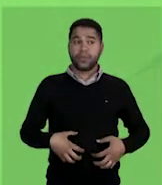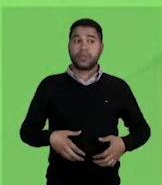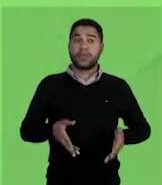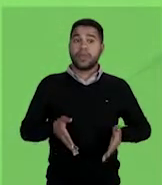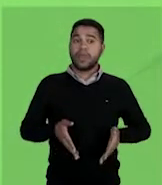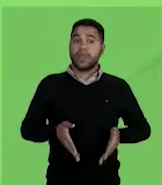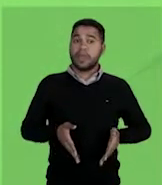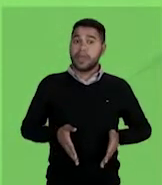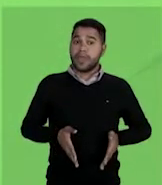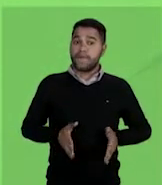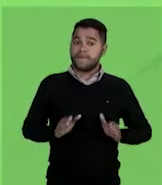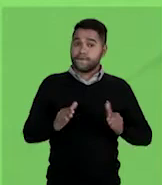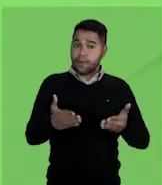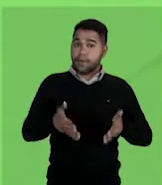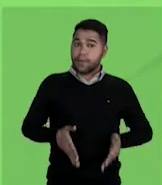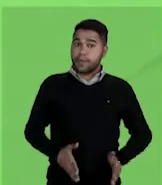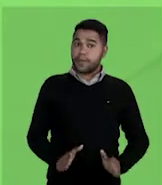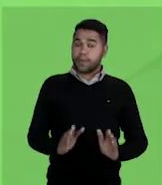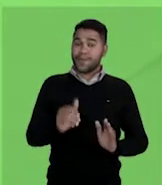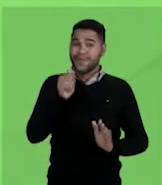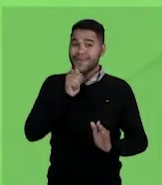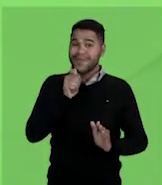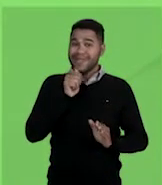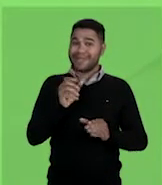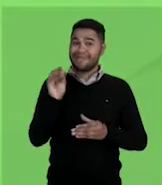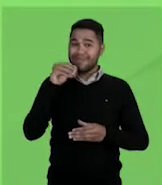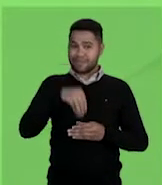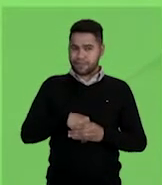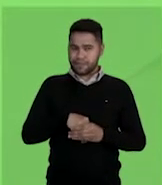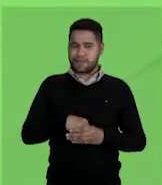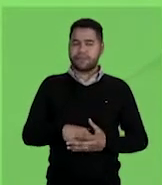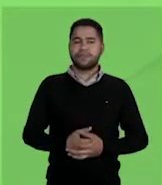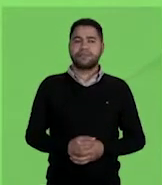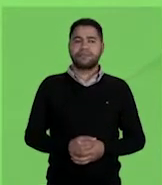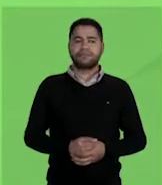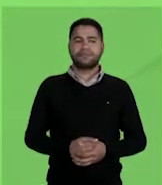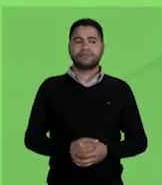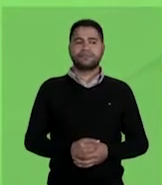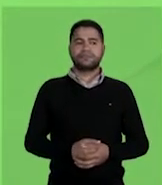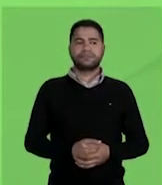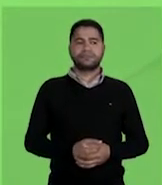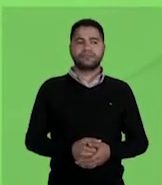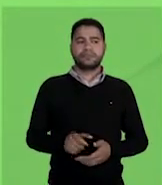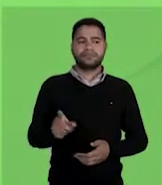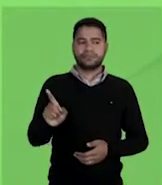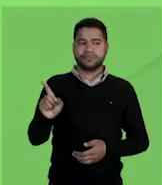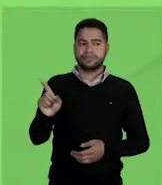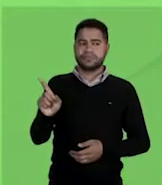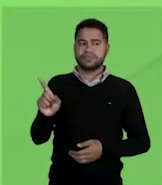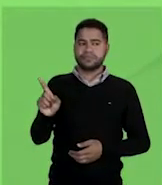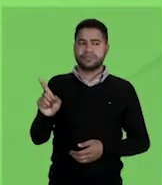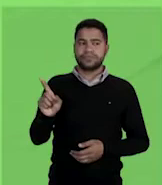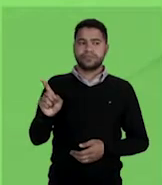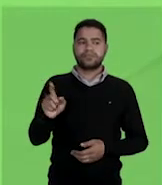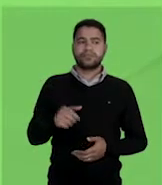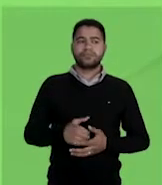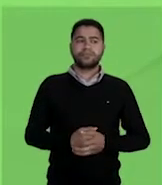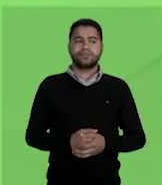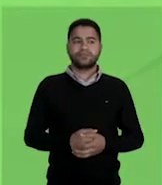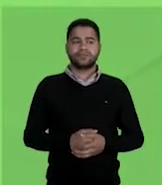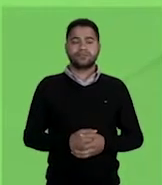reprodutores femininos internos. Os órgãos reprodutores internos da mulher incluem